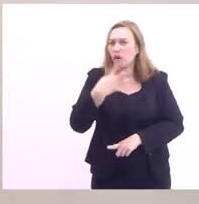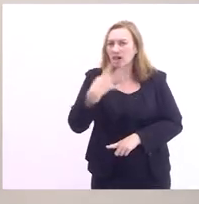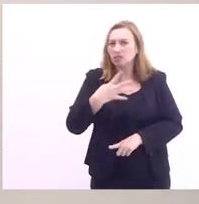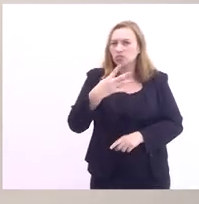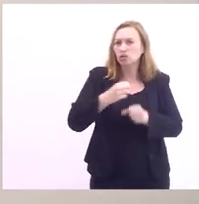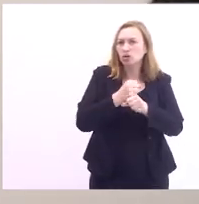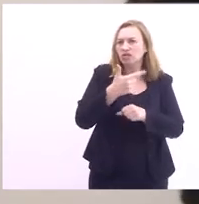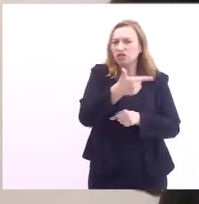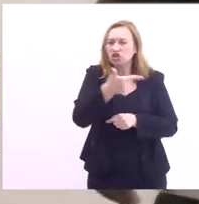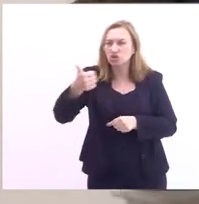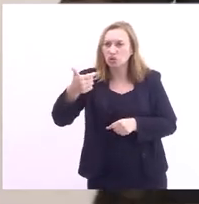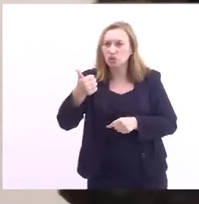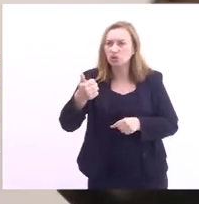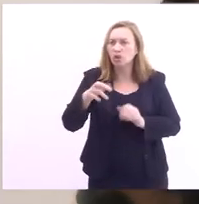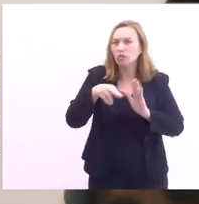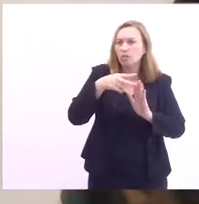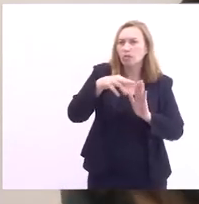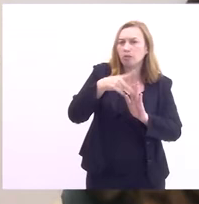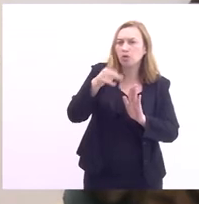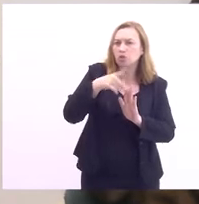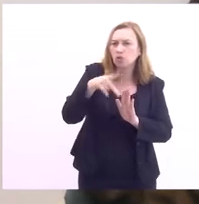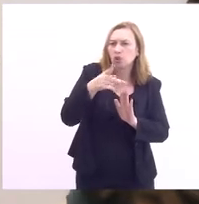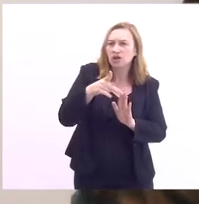25/4/2022, protocolo